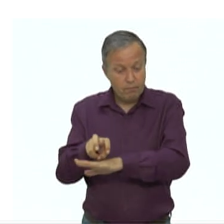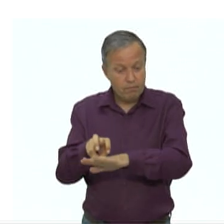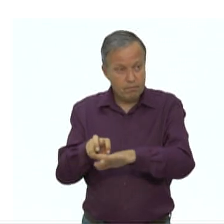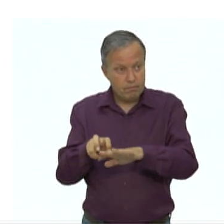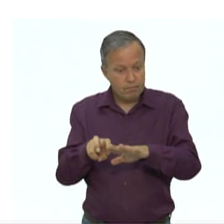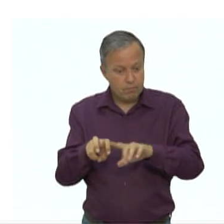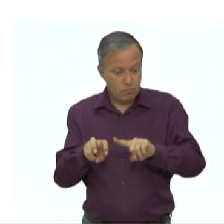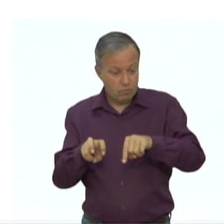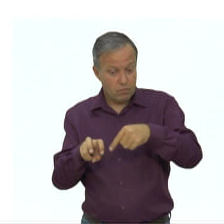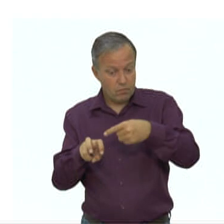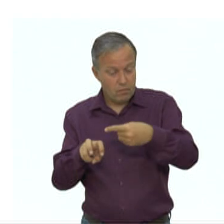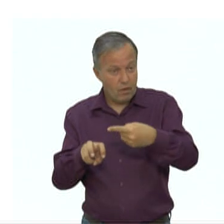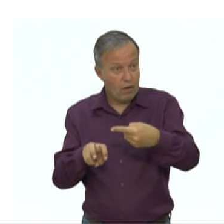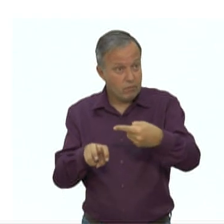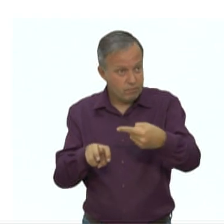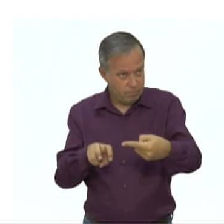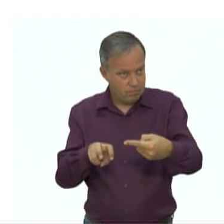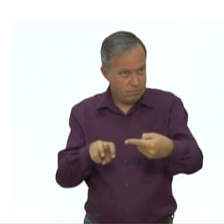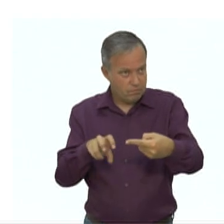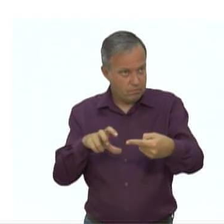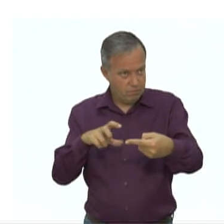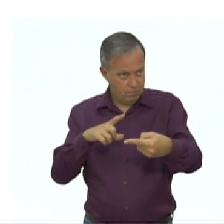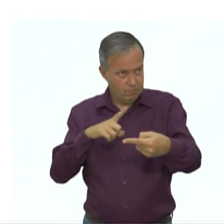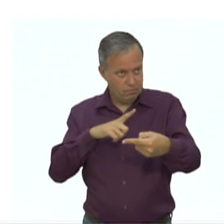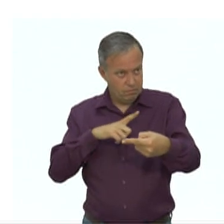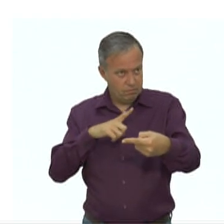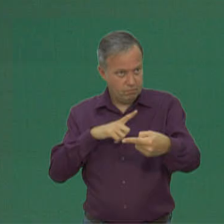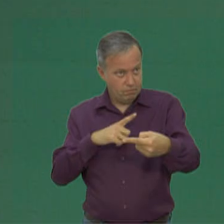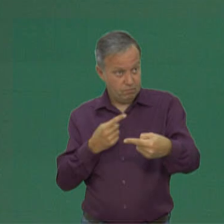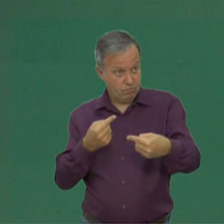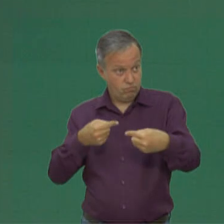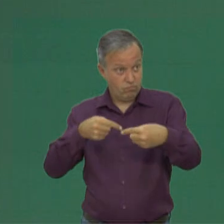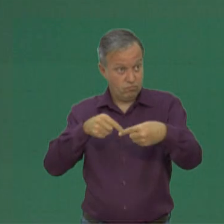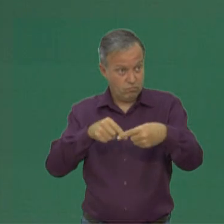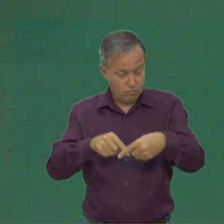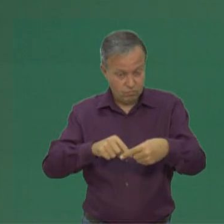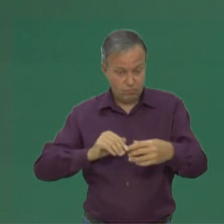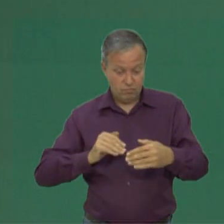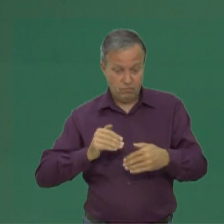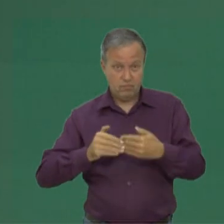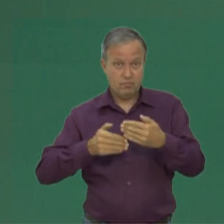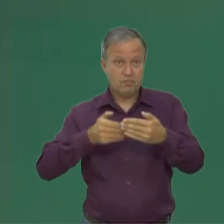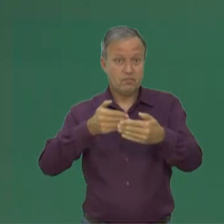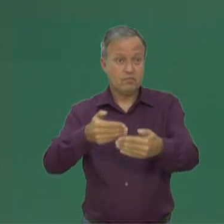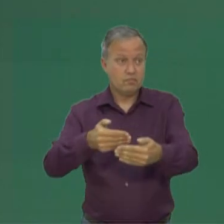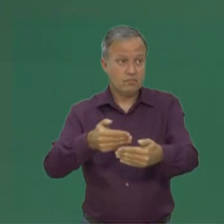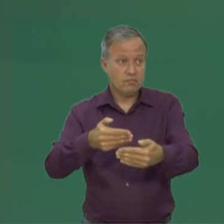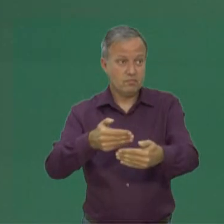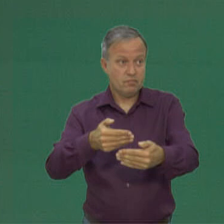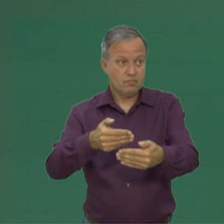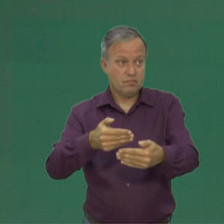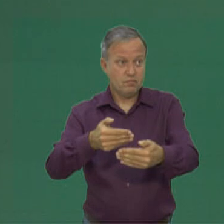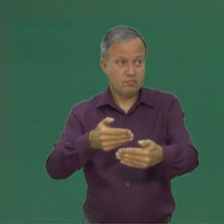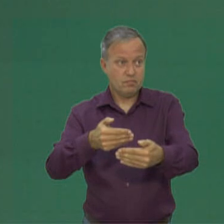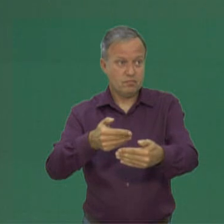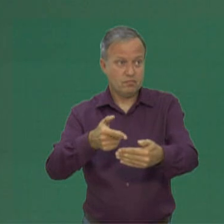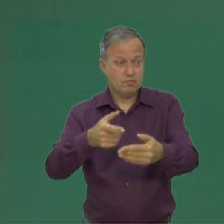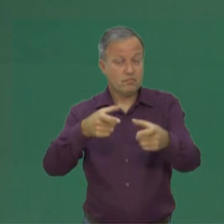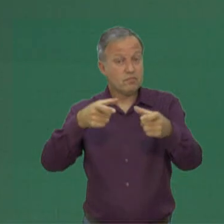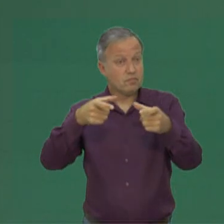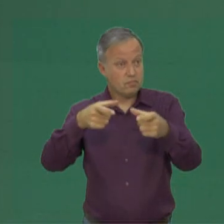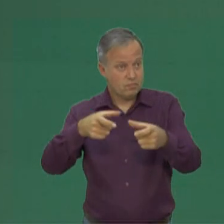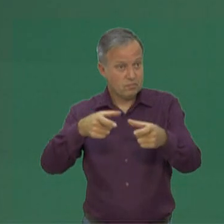a los demás pasajeros a duelo de naipes. Ou seja, na parte